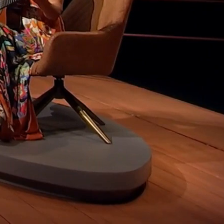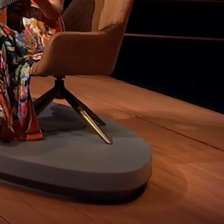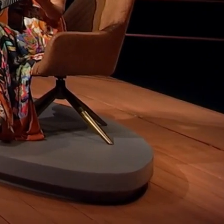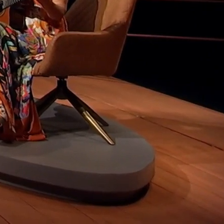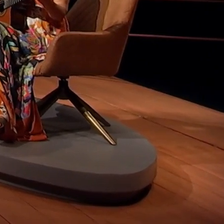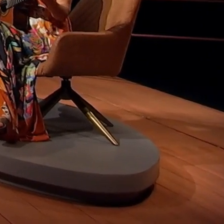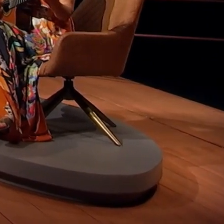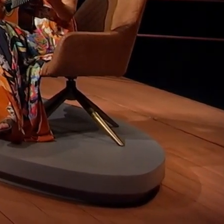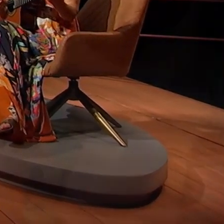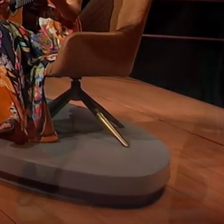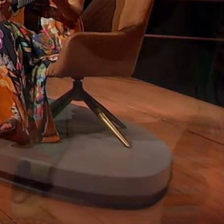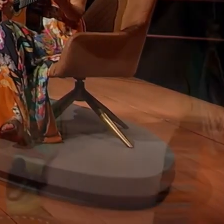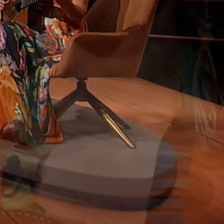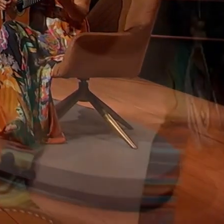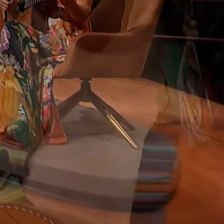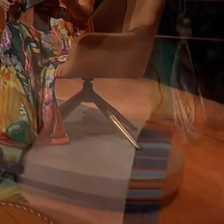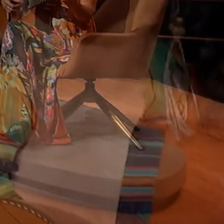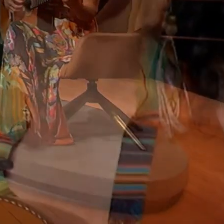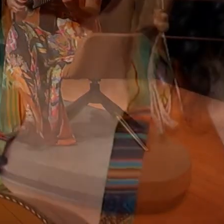e a justiça